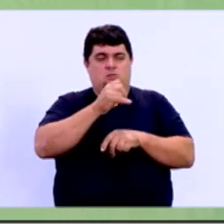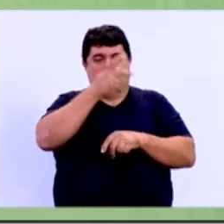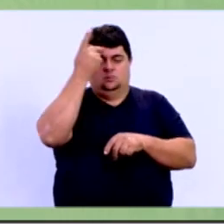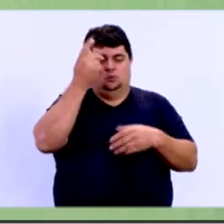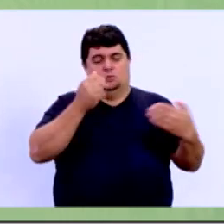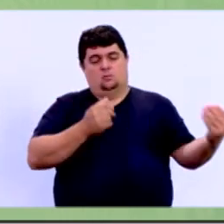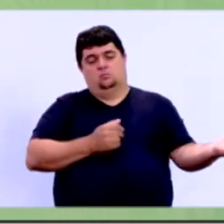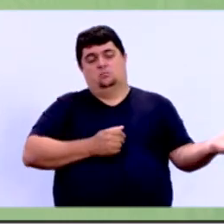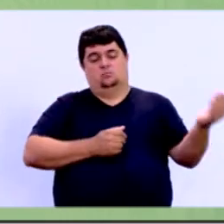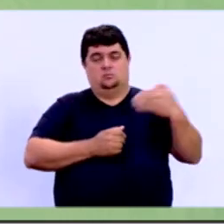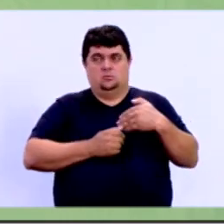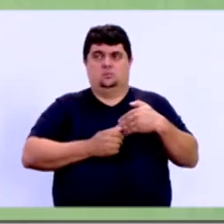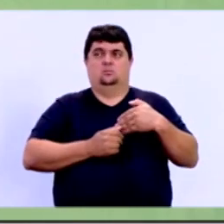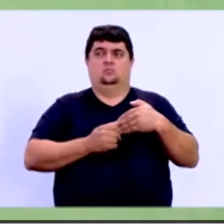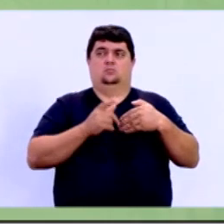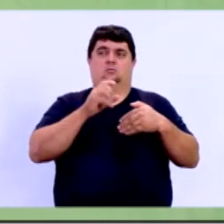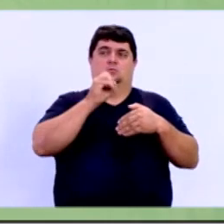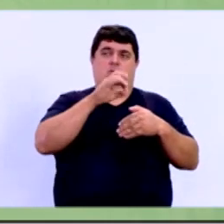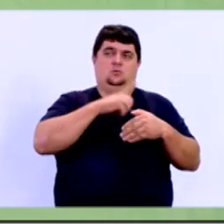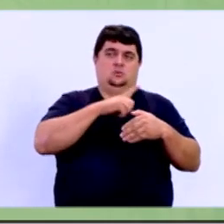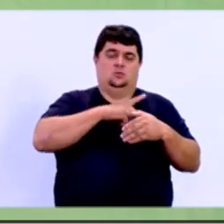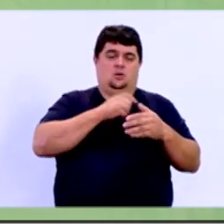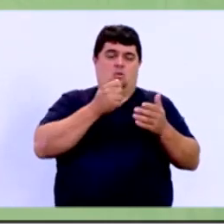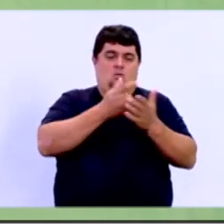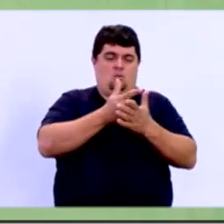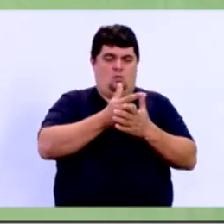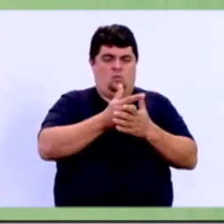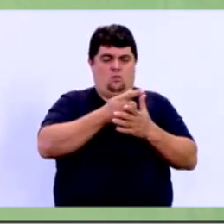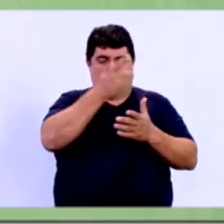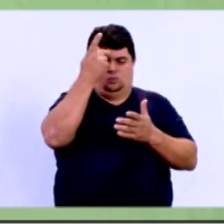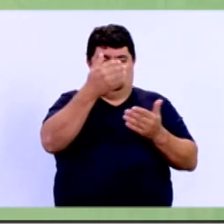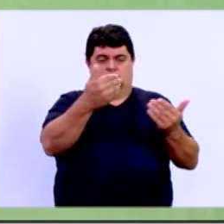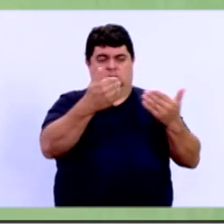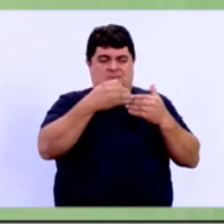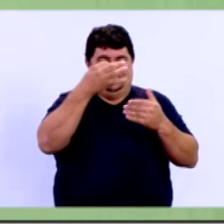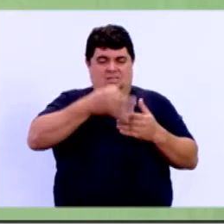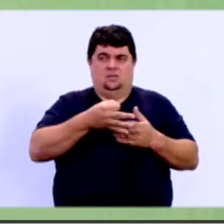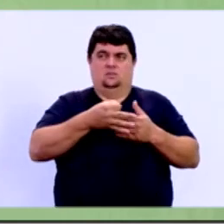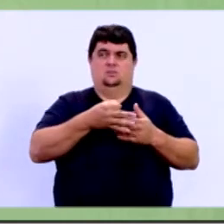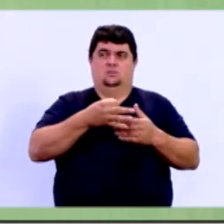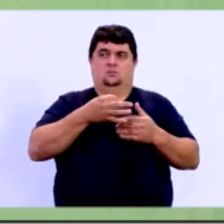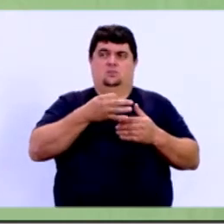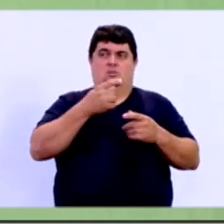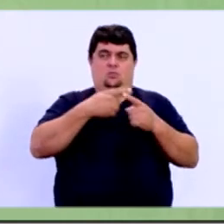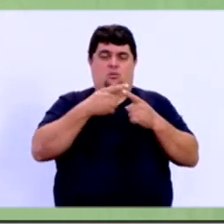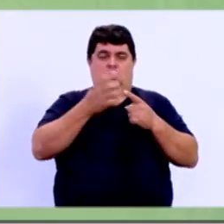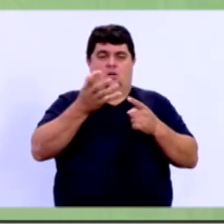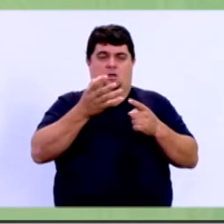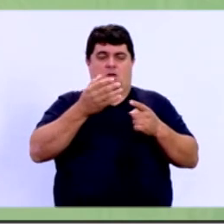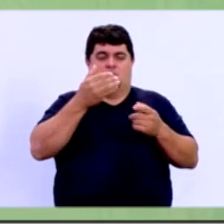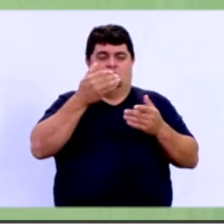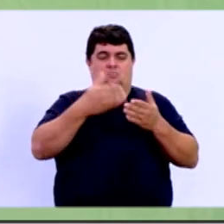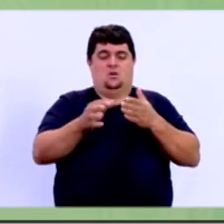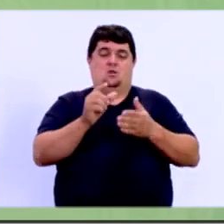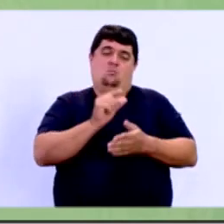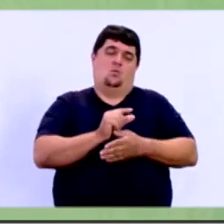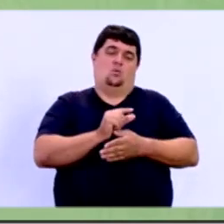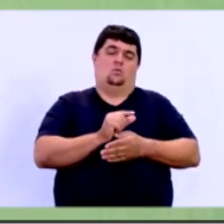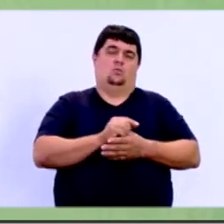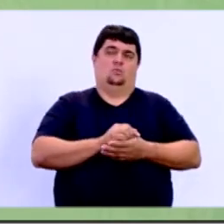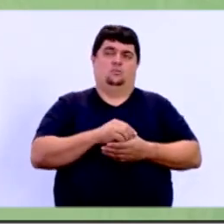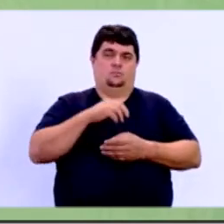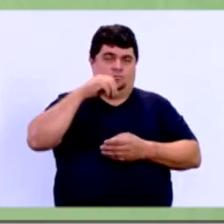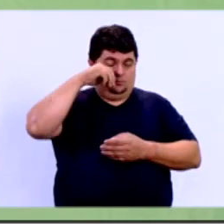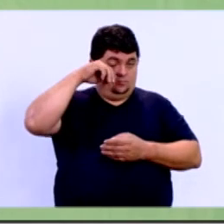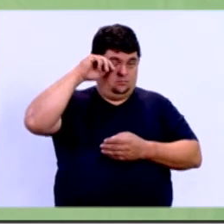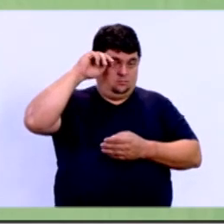recebeu efetivamente o que foi adquirido, objetivando minimizar perdas, né?